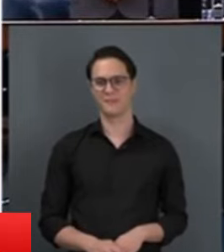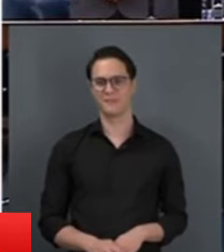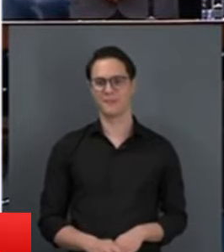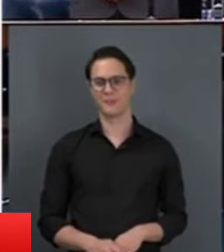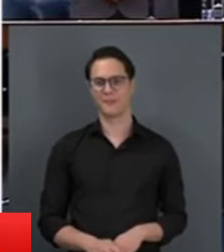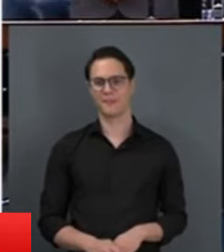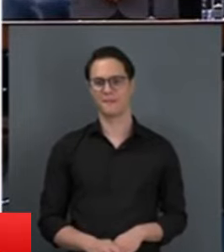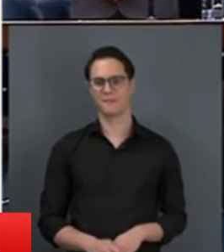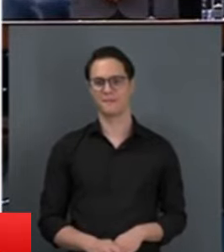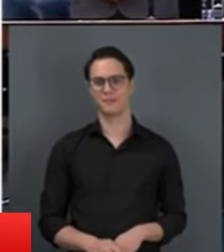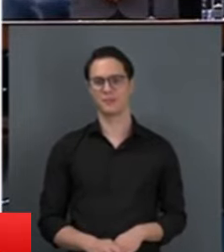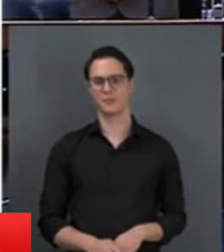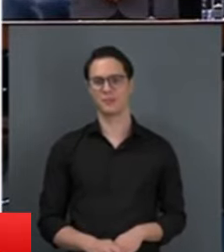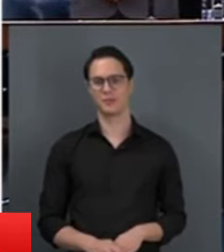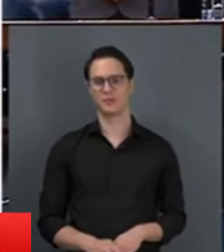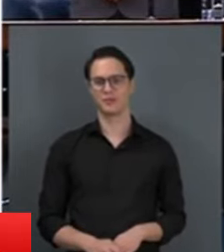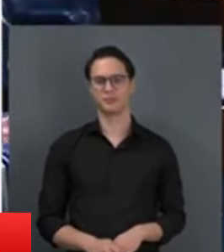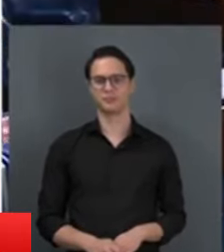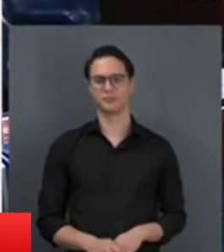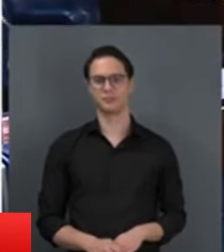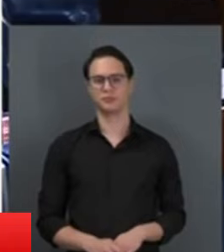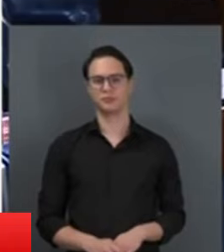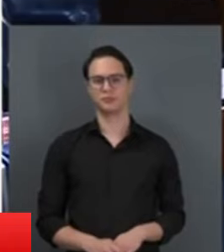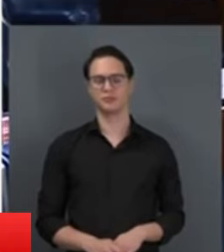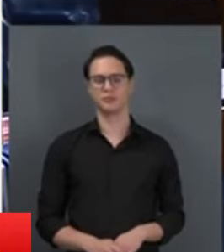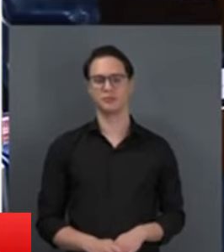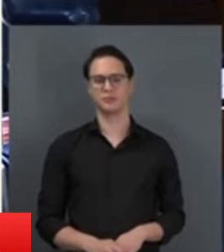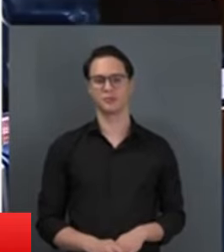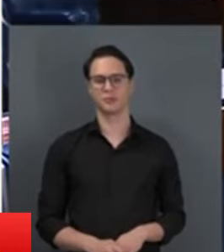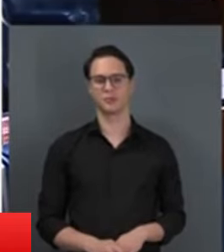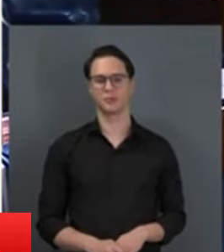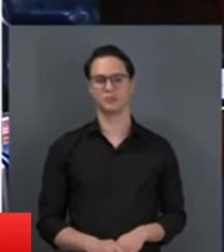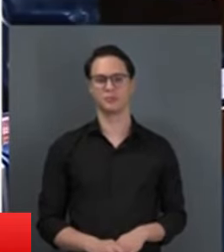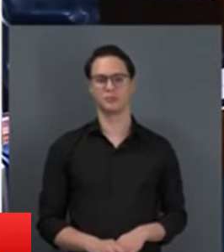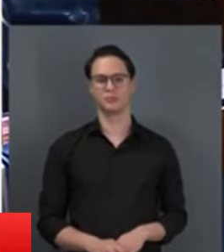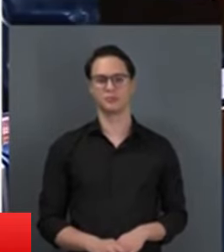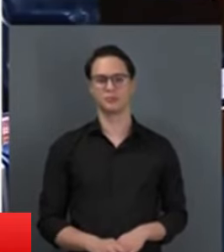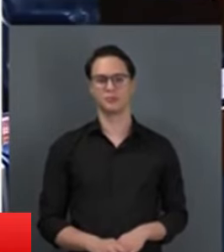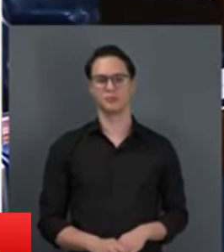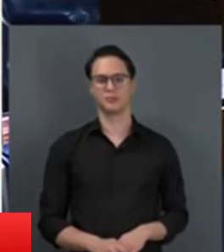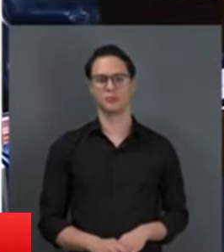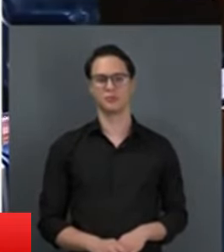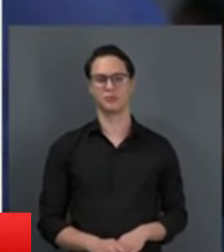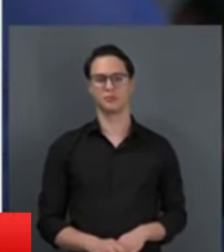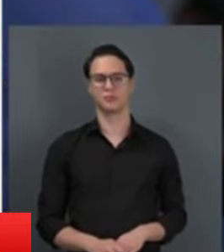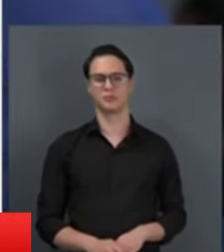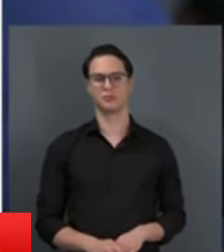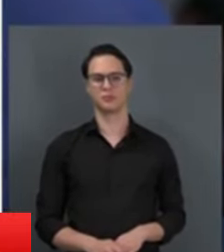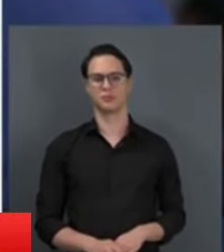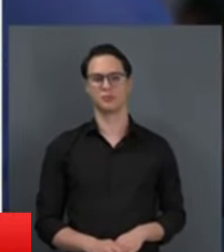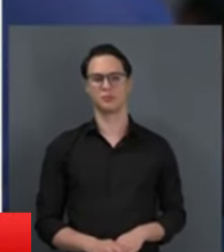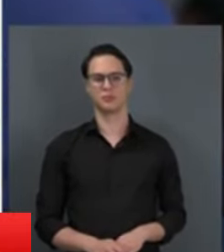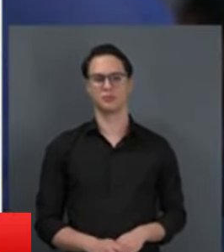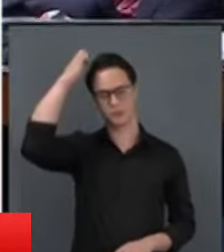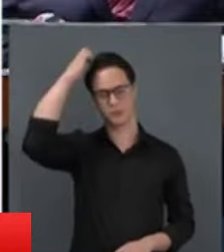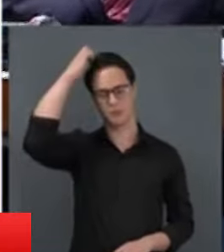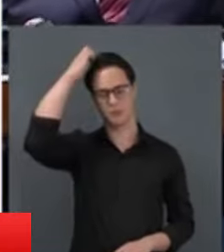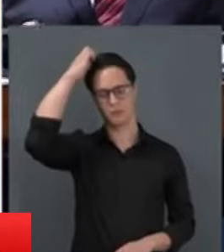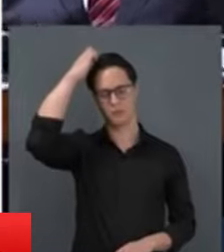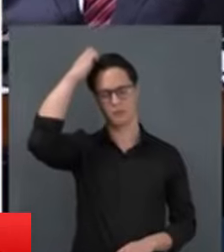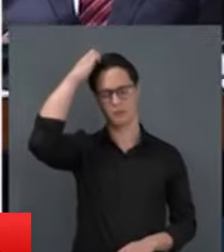estado de calamidade pública no Rio Grande do Sul, o governo vai ter essa possibilidade de flexibilizar a burocracia para conseguir